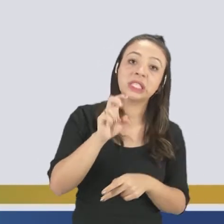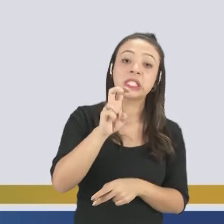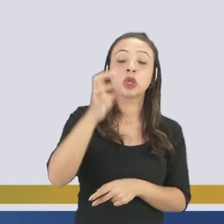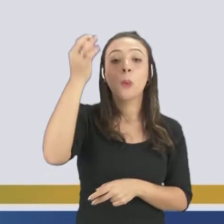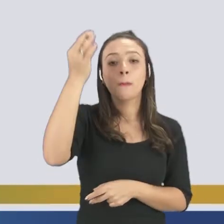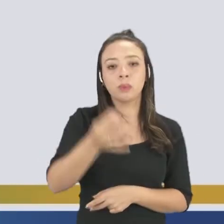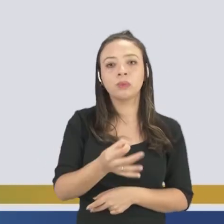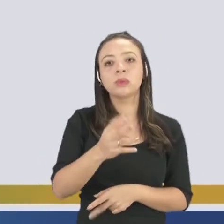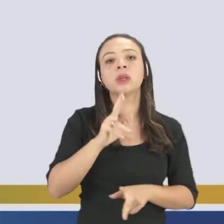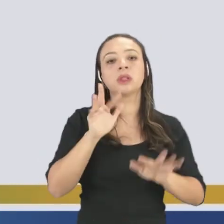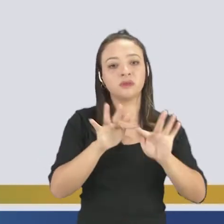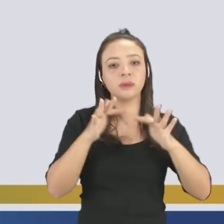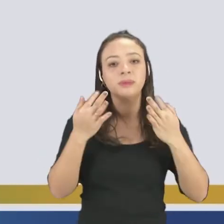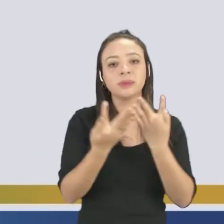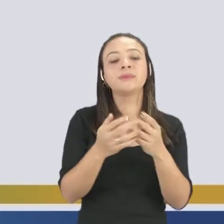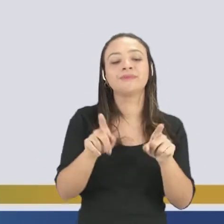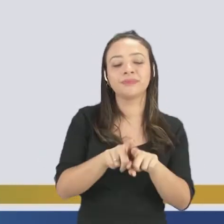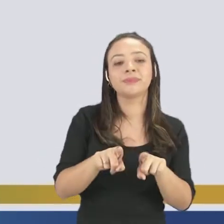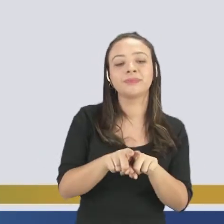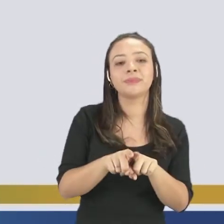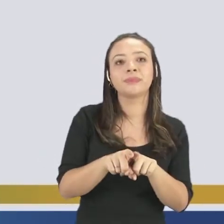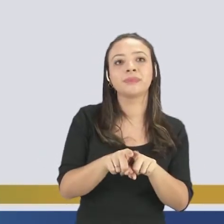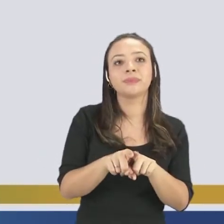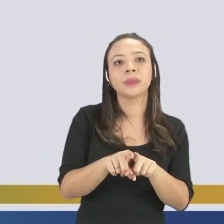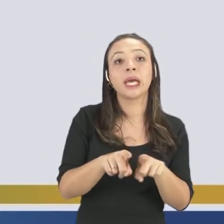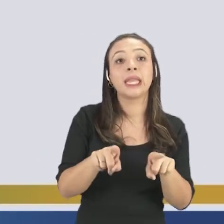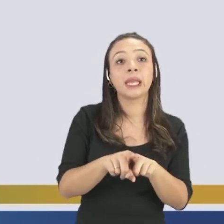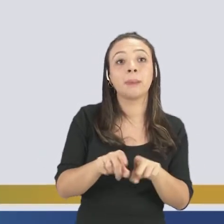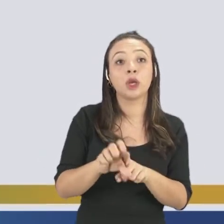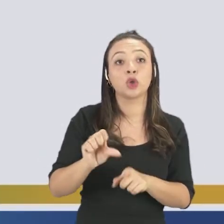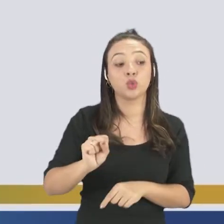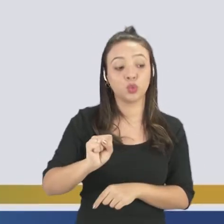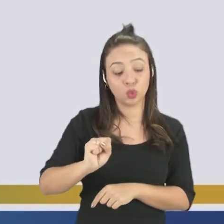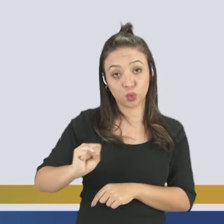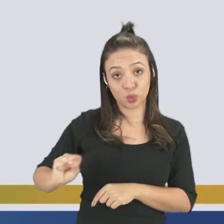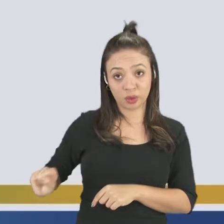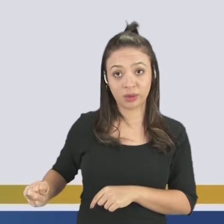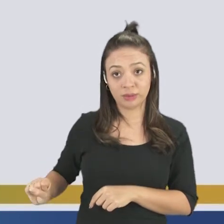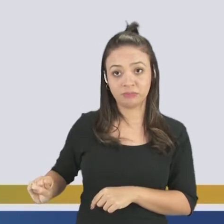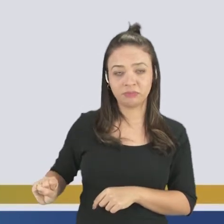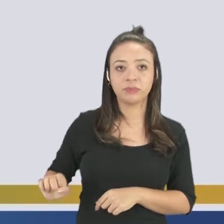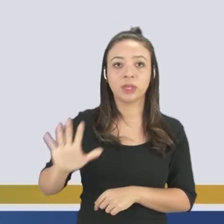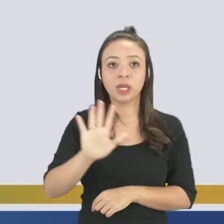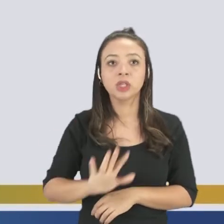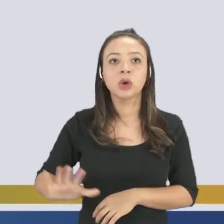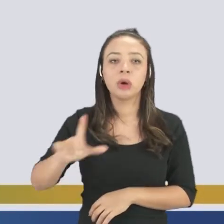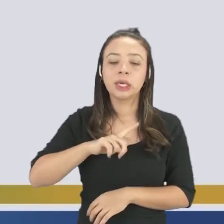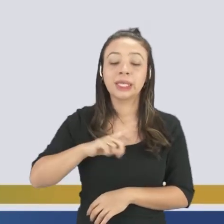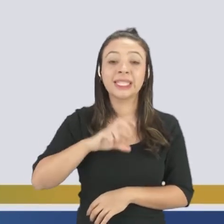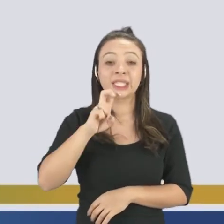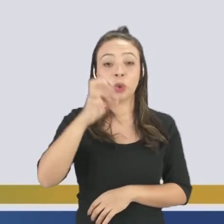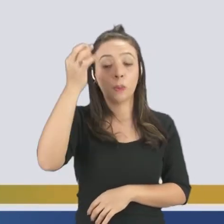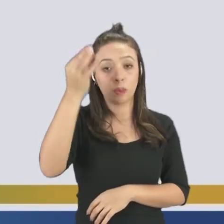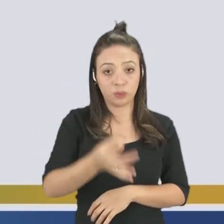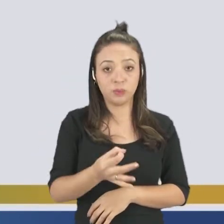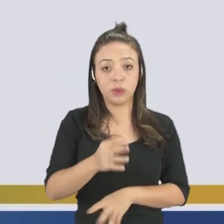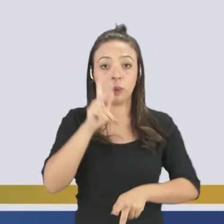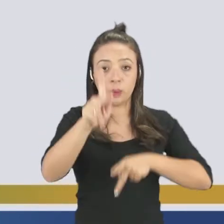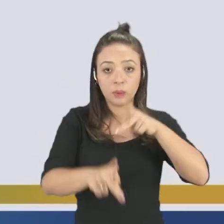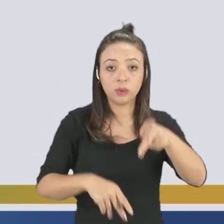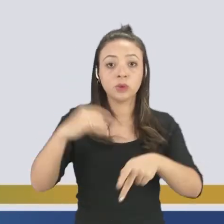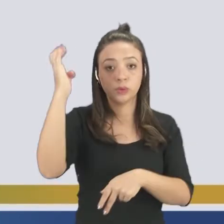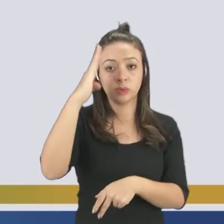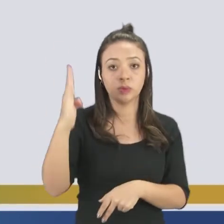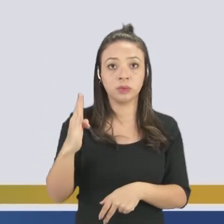mil pessoas. No Sudeste, a região que concentra mais de 50% da população brasileira, a